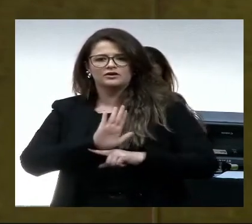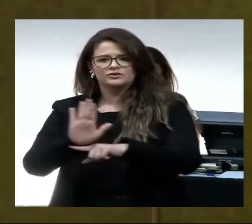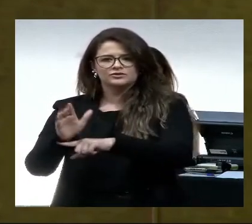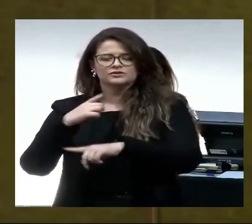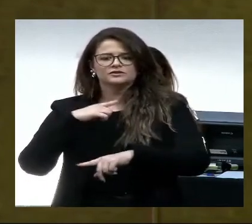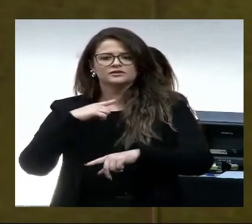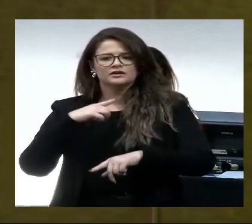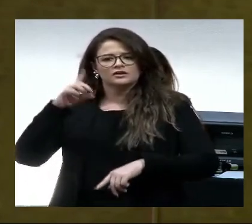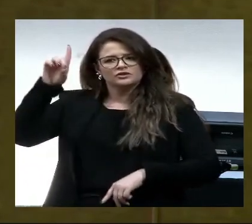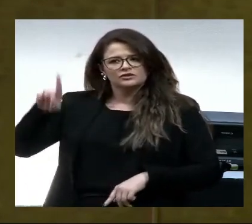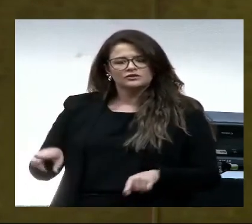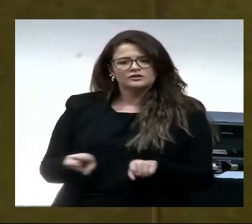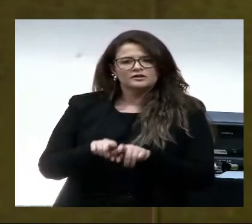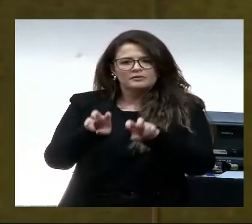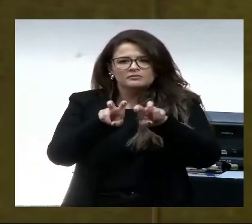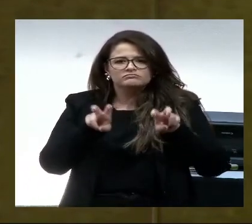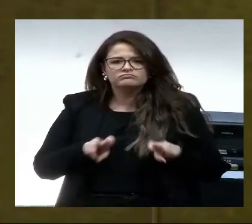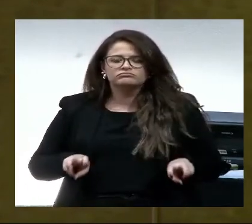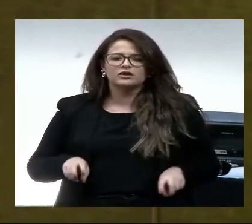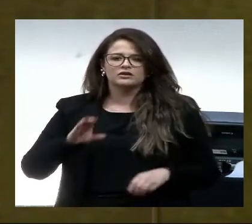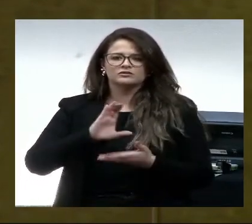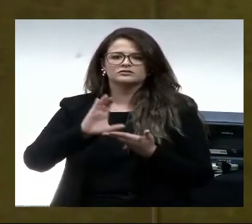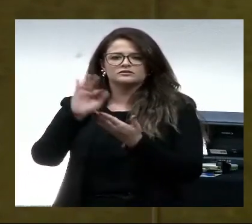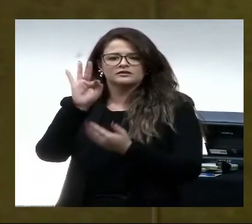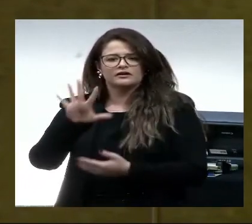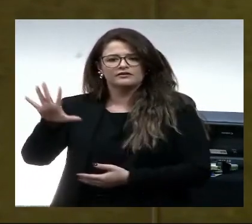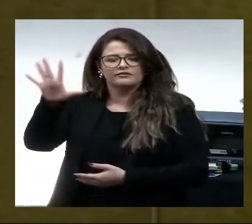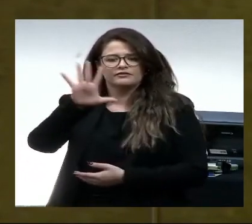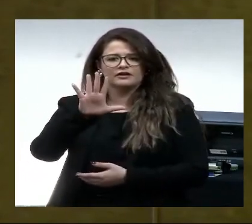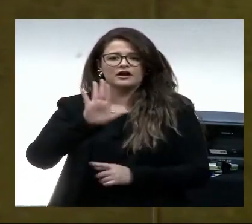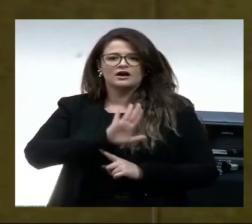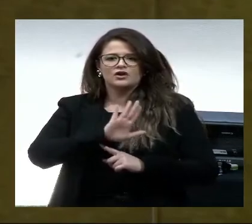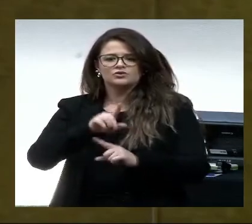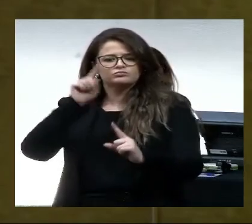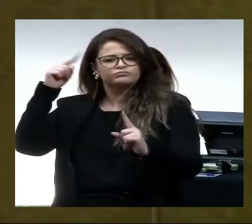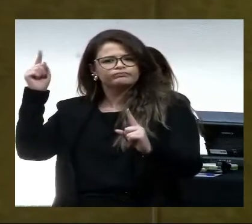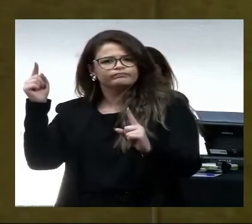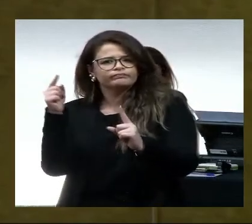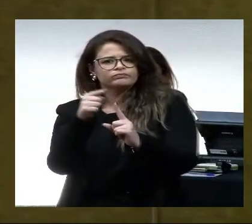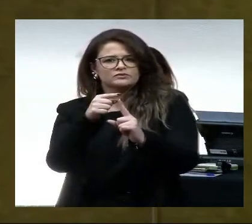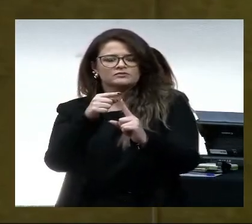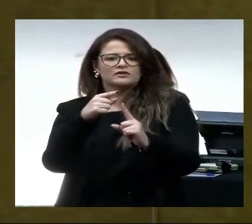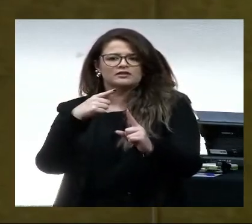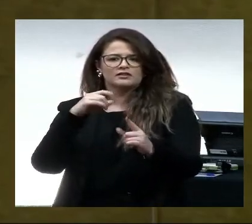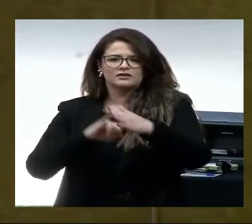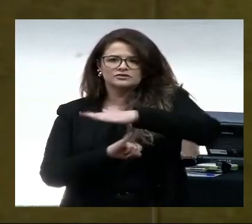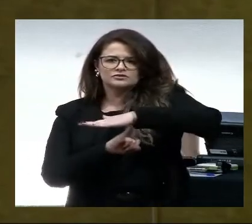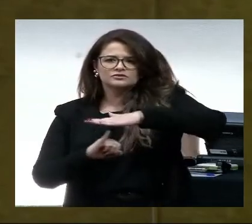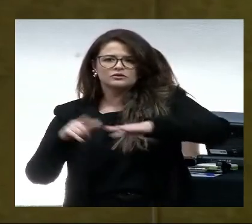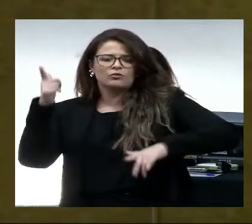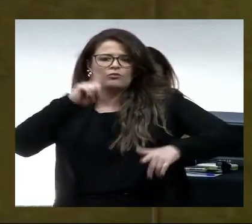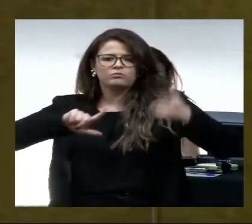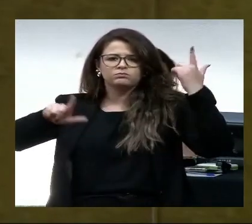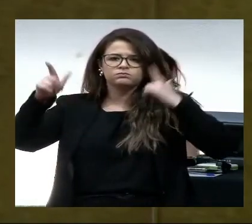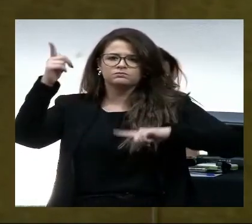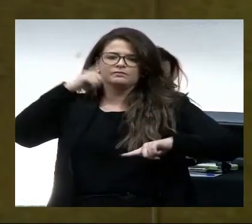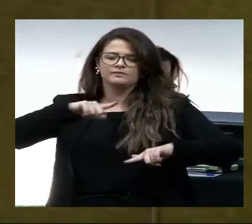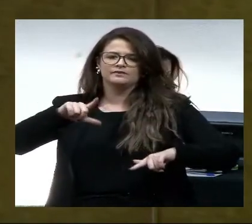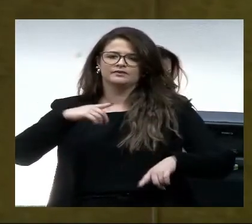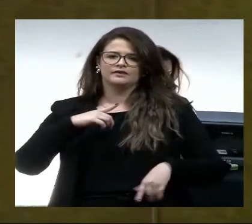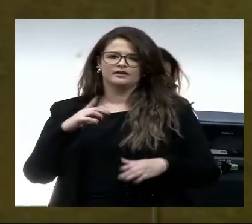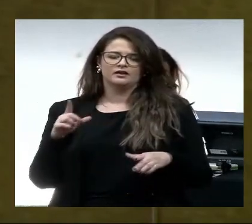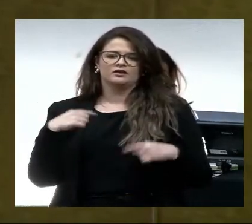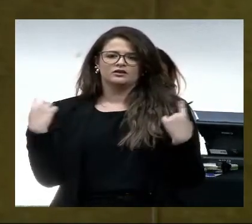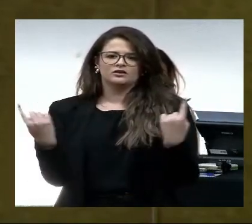Conselho Federal na adoção das medidas necessárias para cumprir os objetivos da instituição. Senhoras e senhores, manteremos e